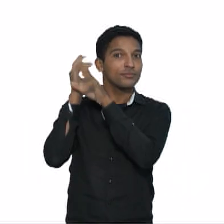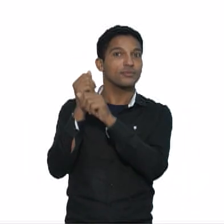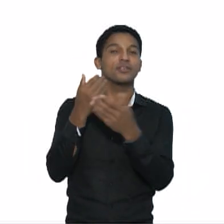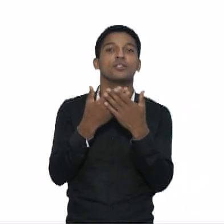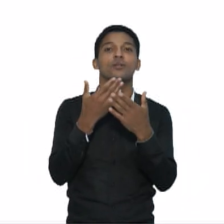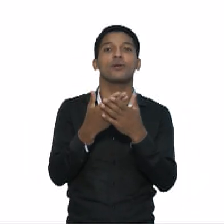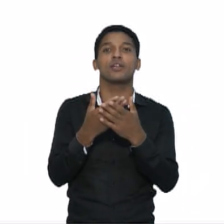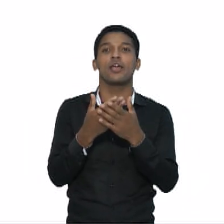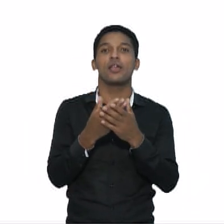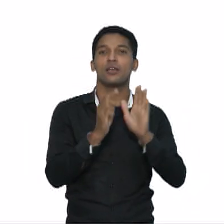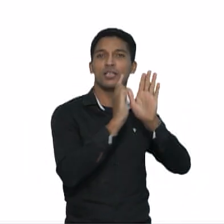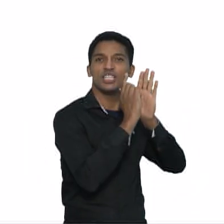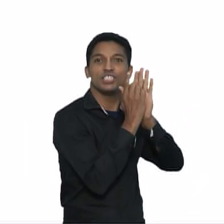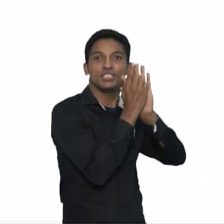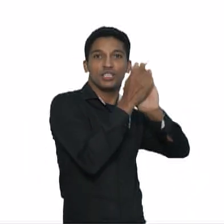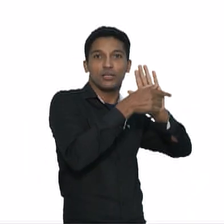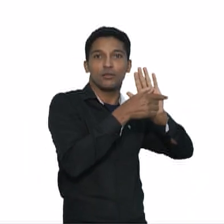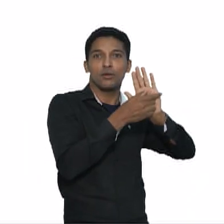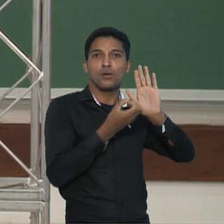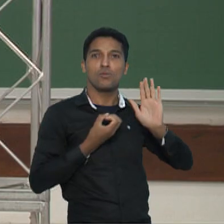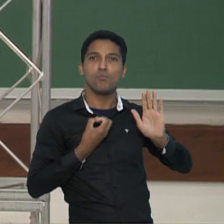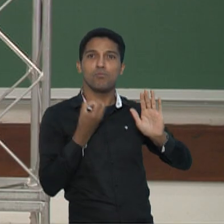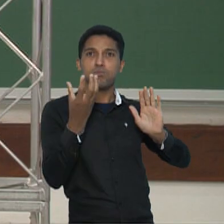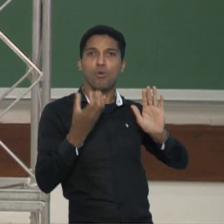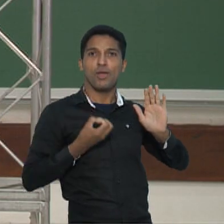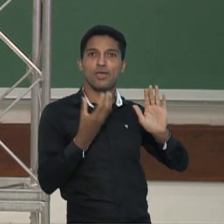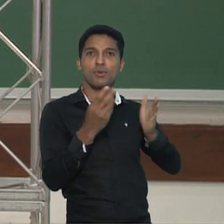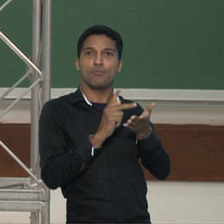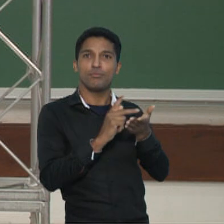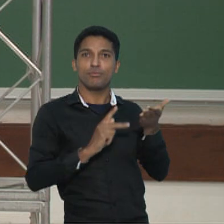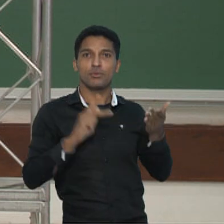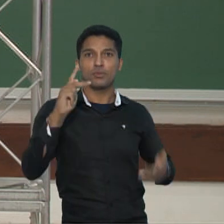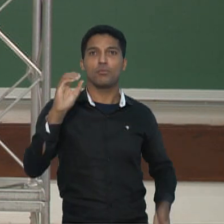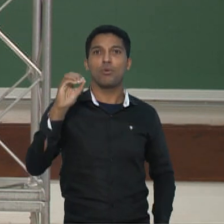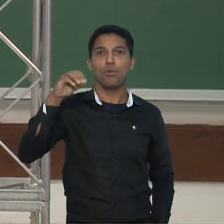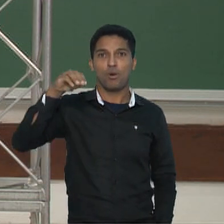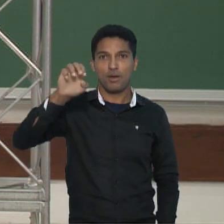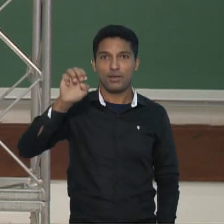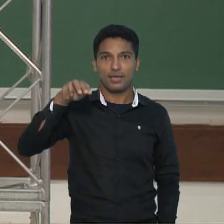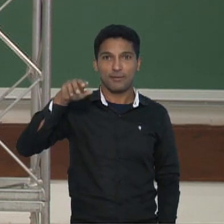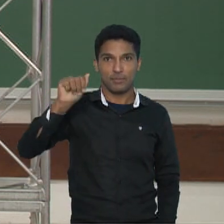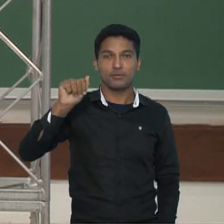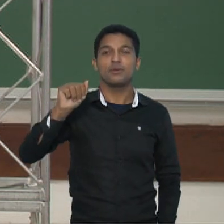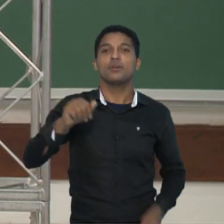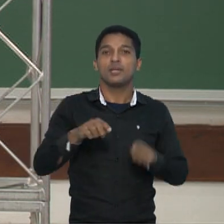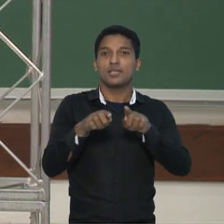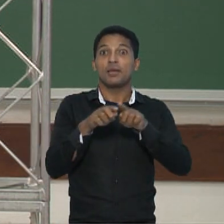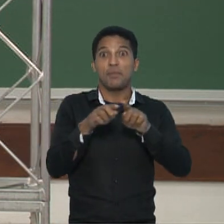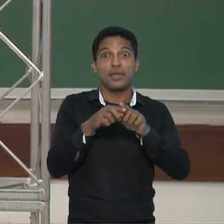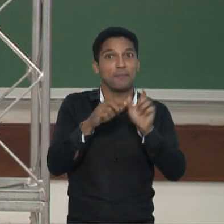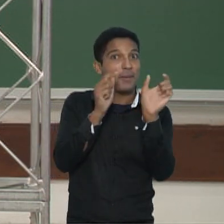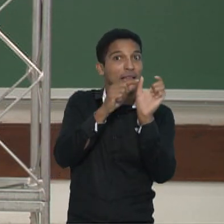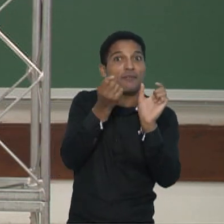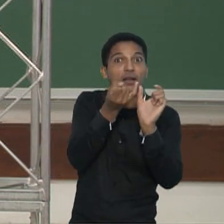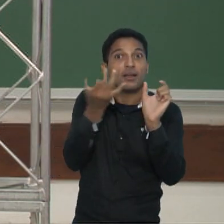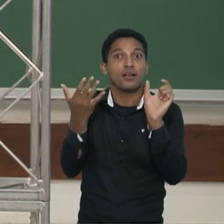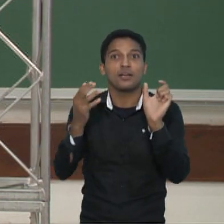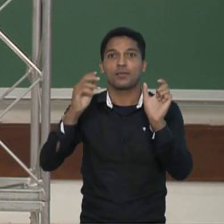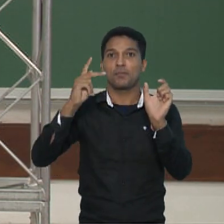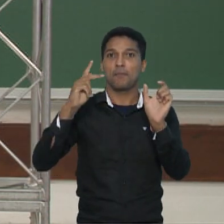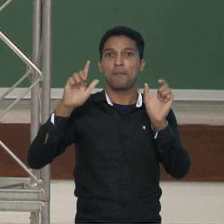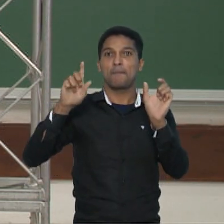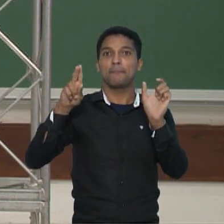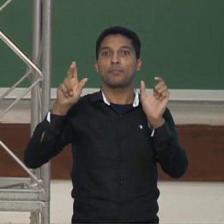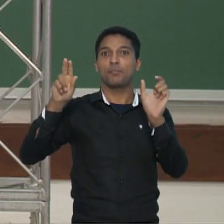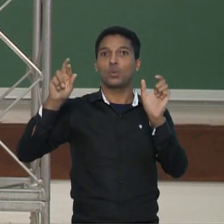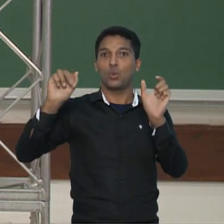poema, começamos a trabalhar com o plural das palavrinhas, vimos as family members.